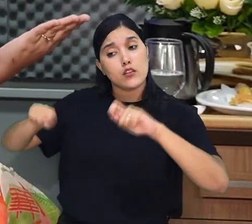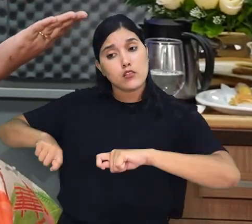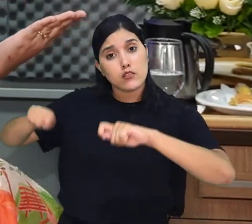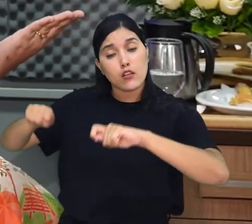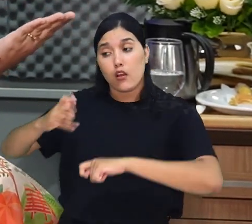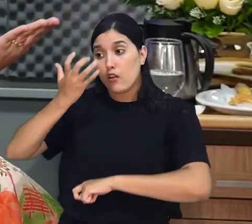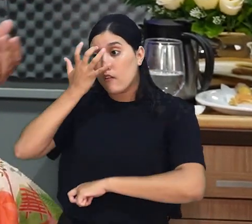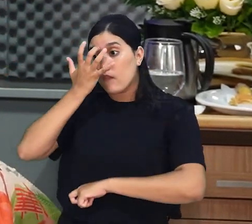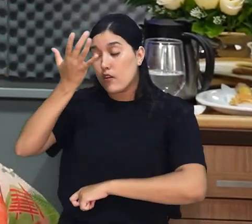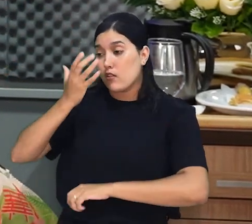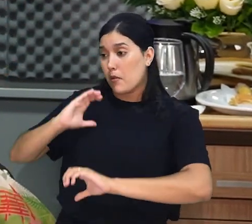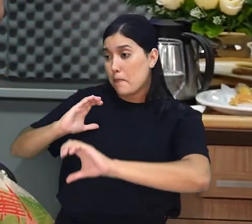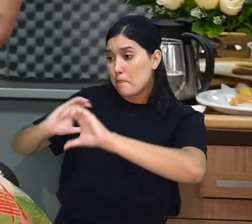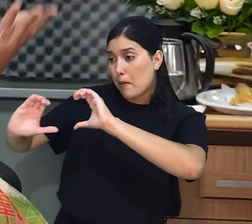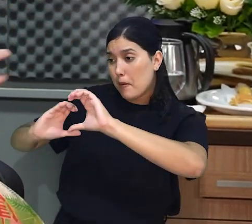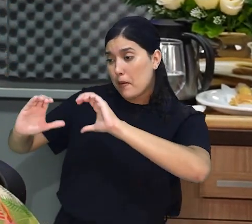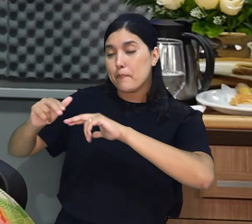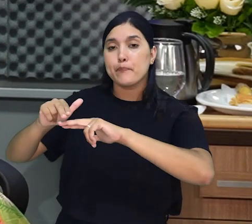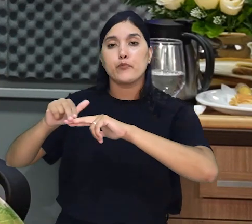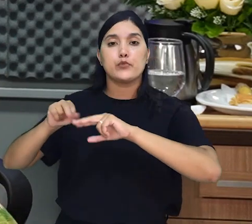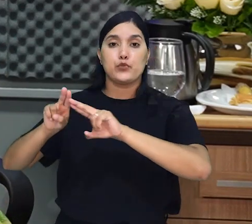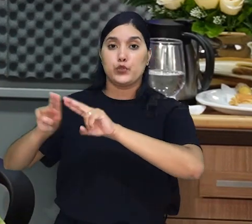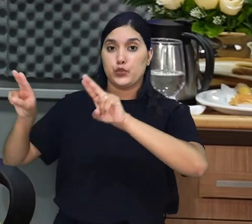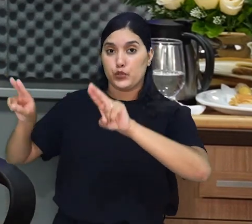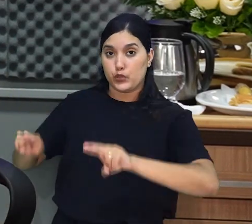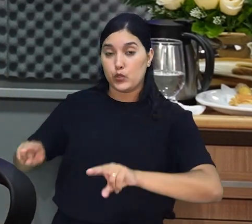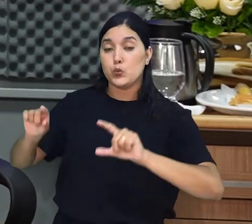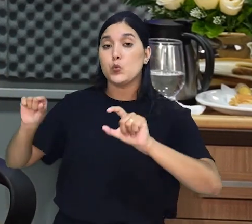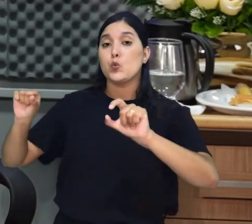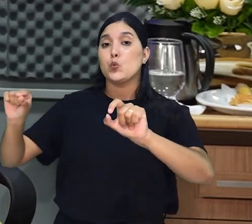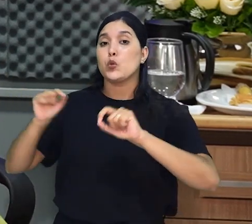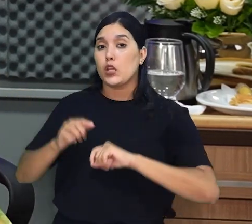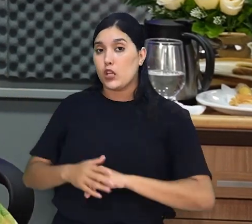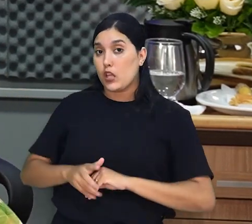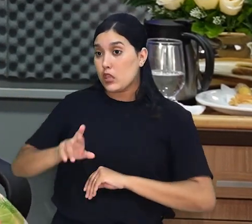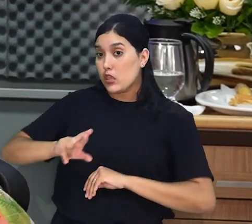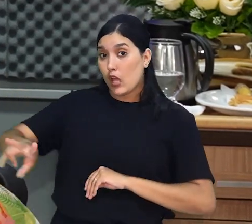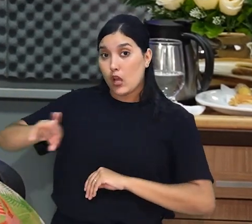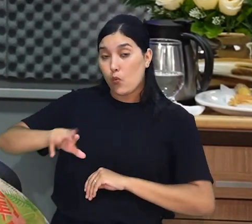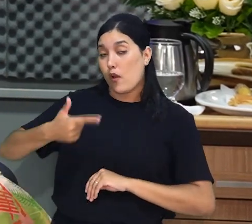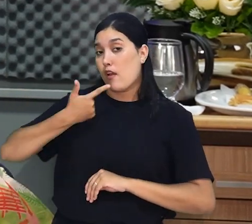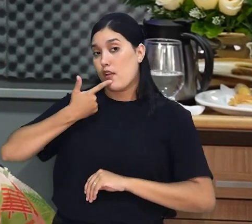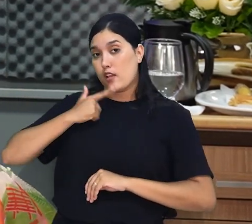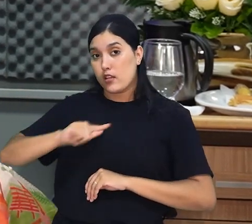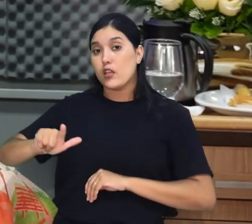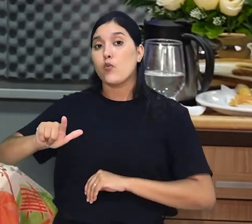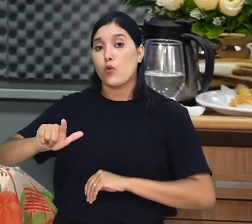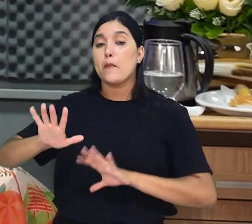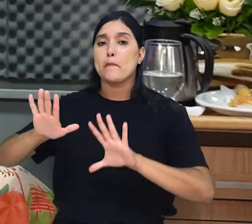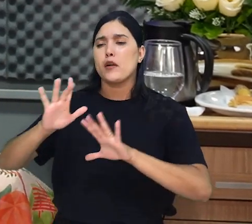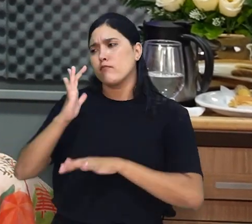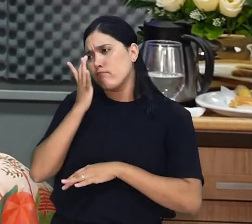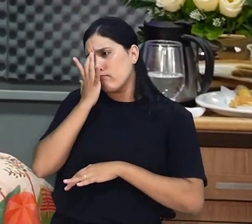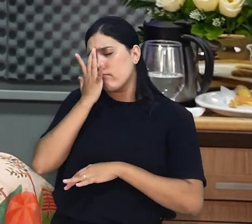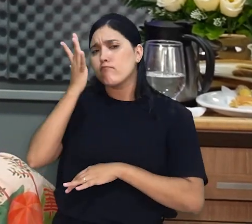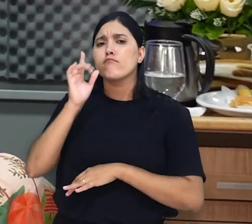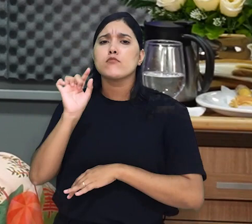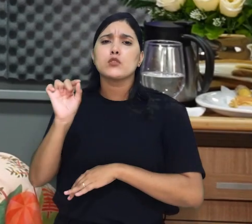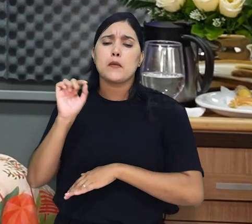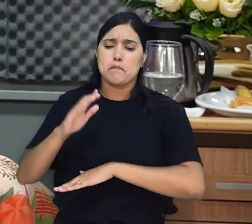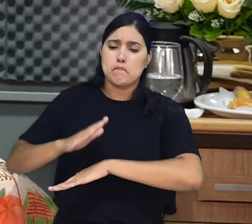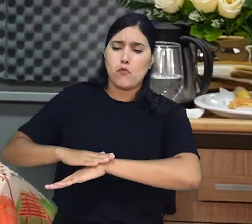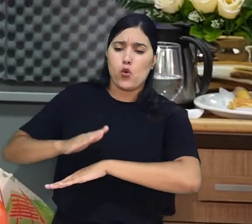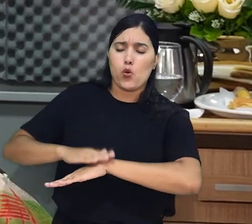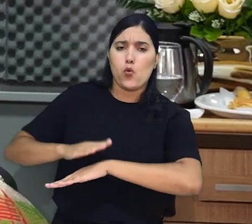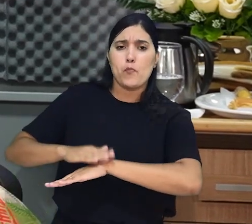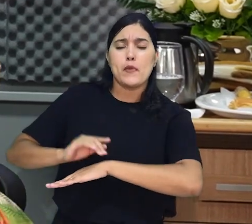padrões, né, para que justamente fosse para facilitar essa comunicação. Por isso que o gestuno não é